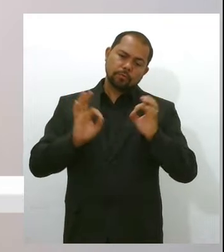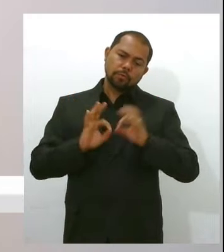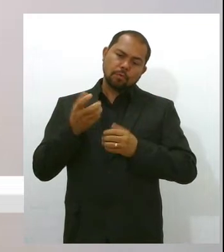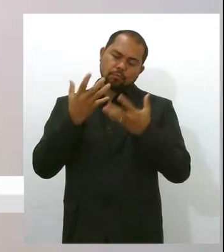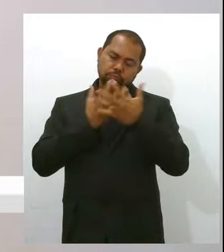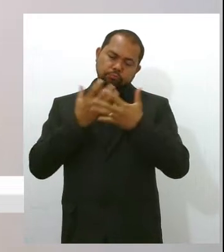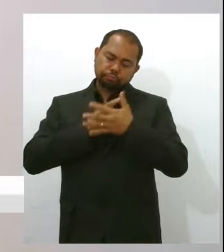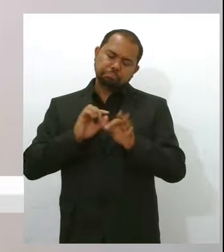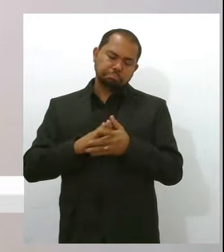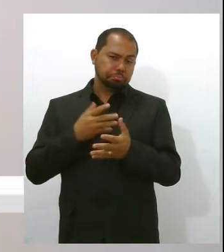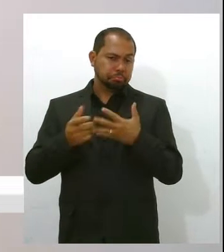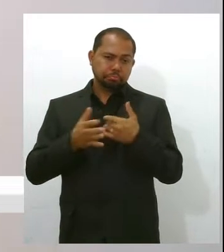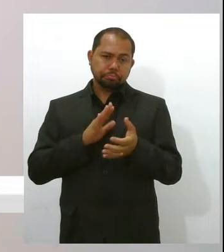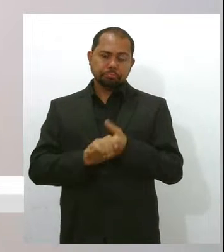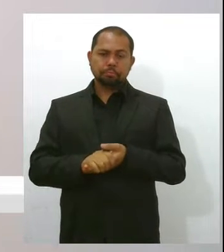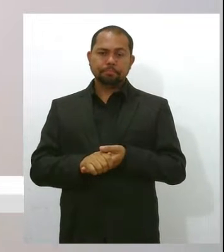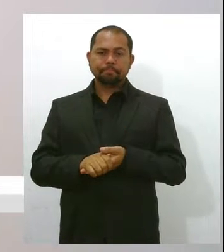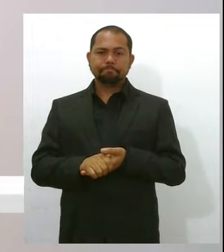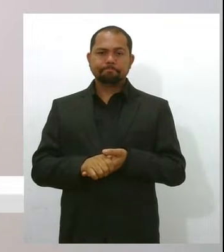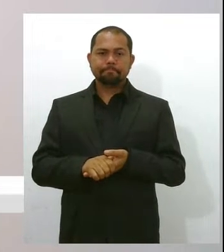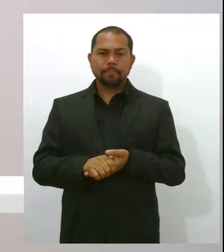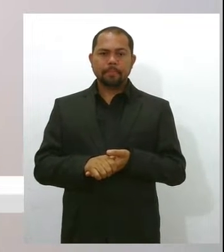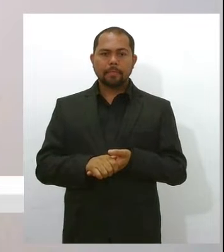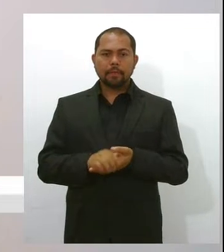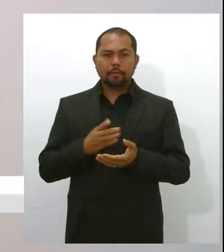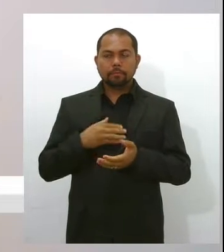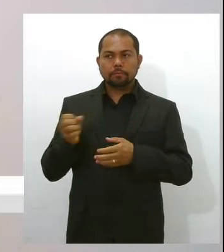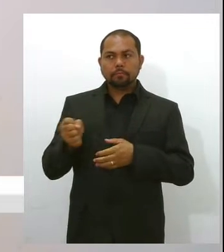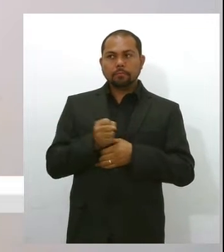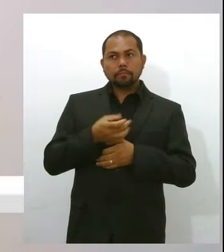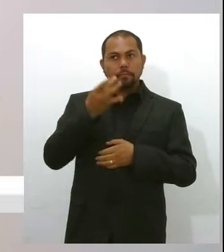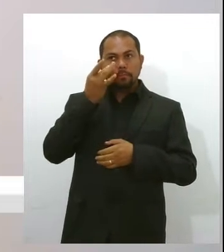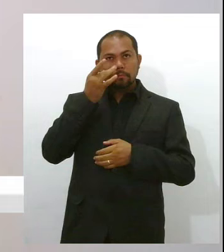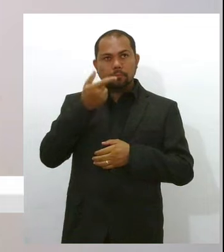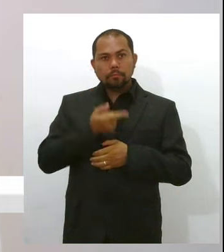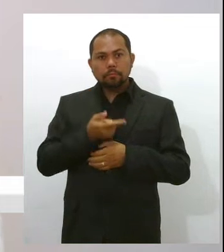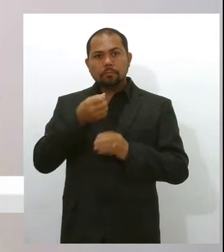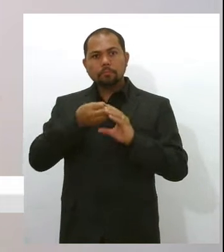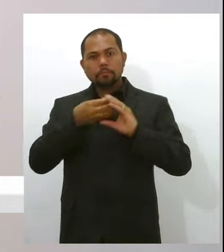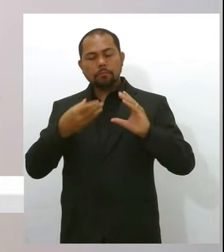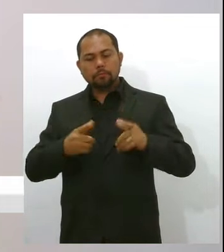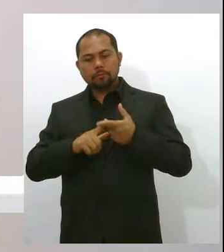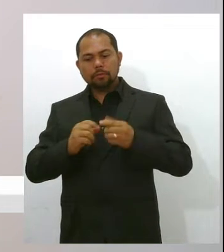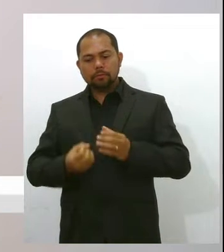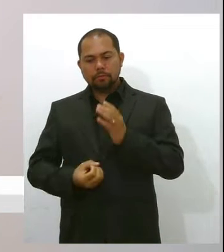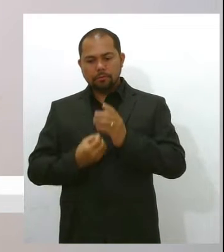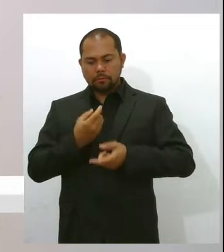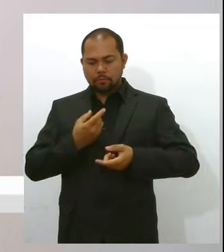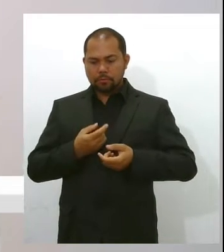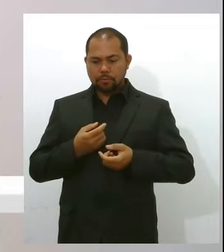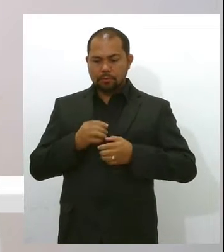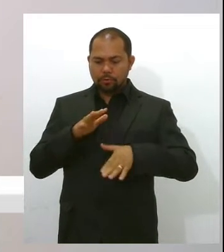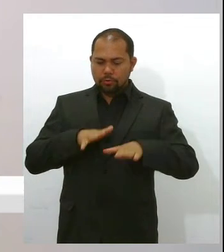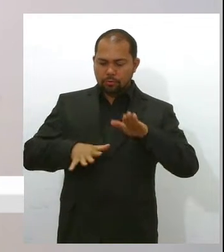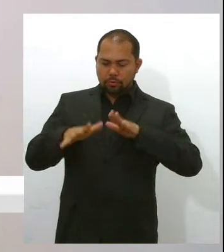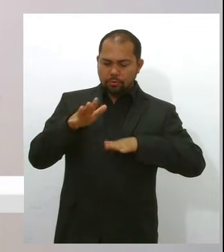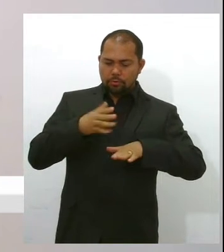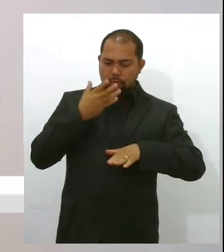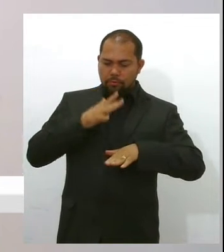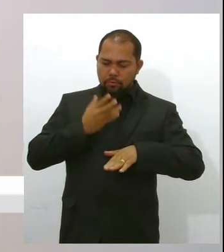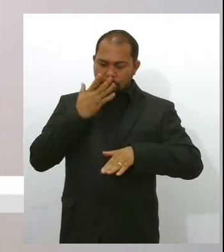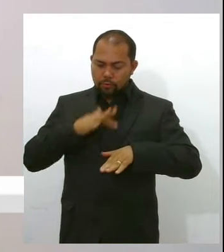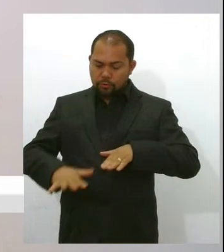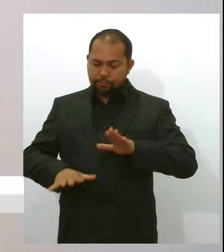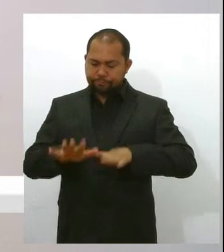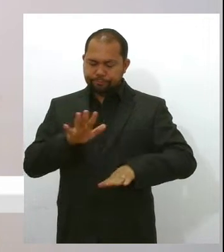traz essa dimensão para esse aspecto da criação, assim, né, que a gente pode, que a gente deve tomar